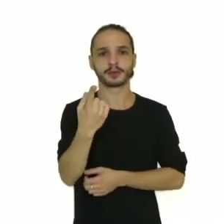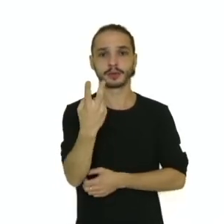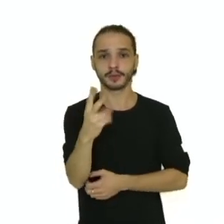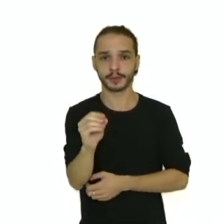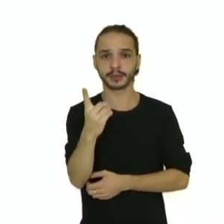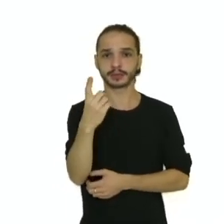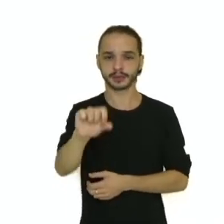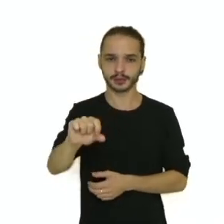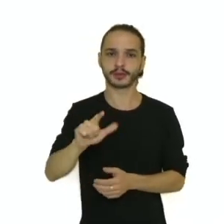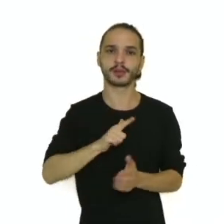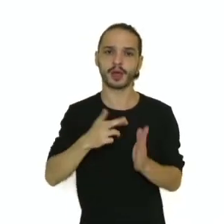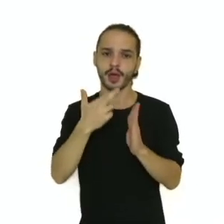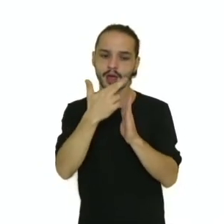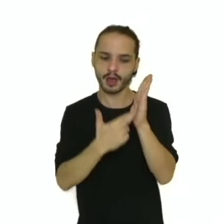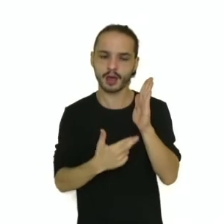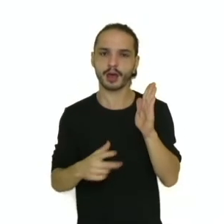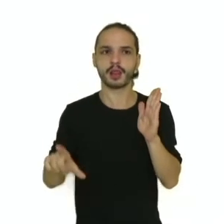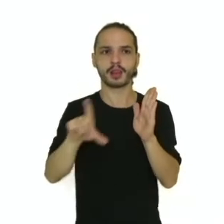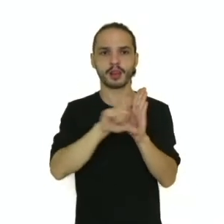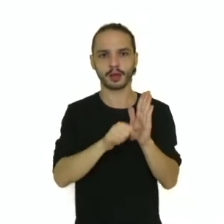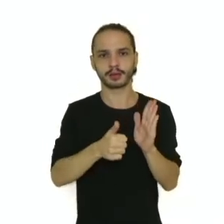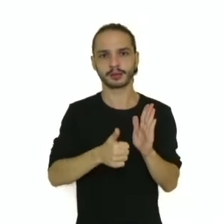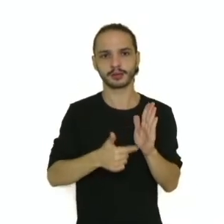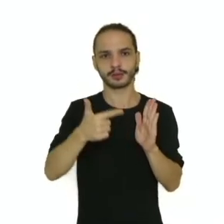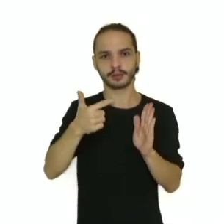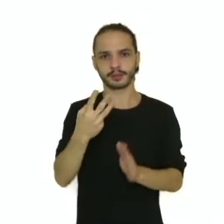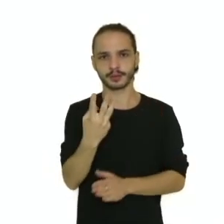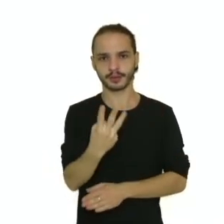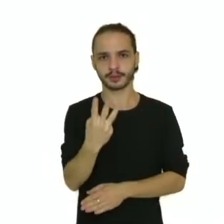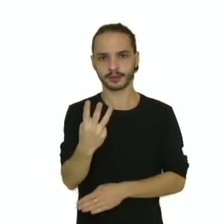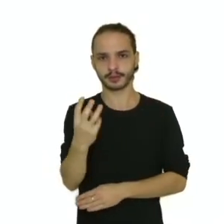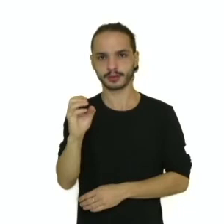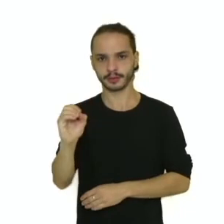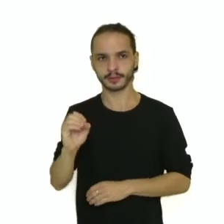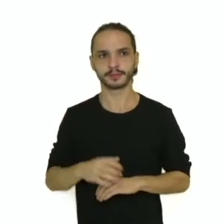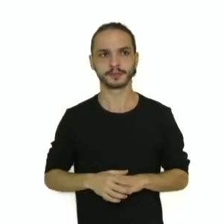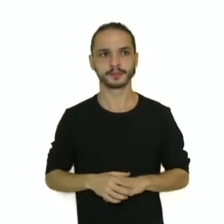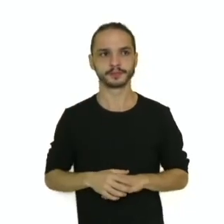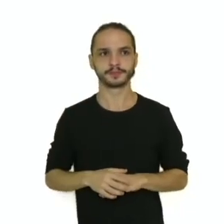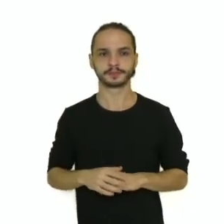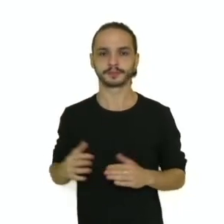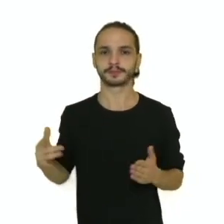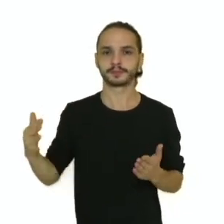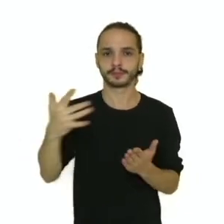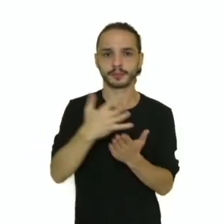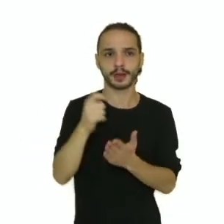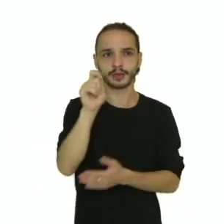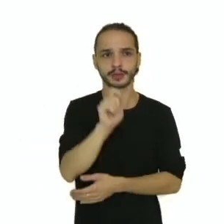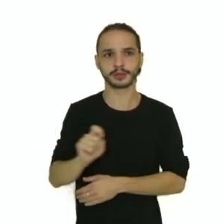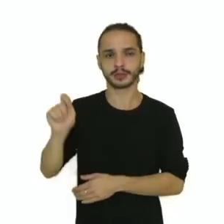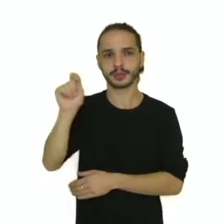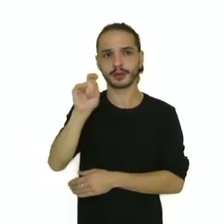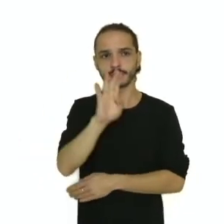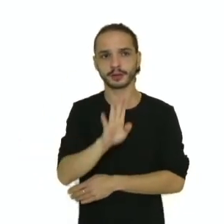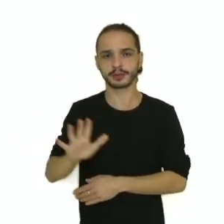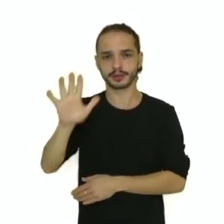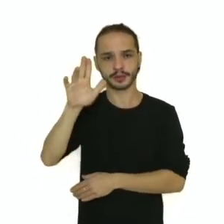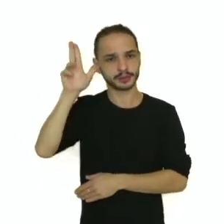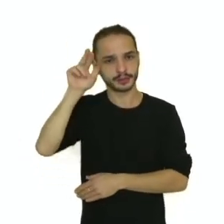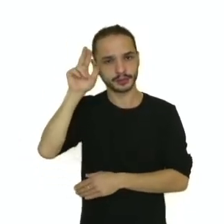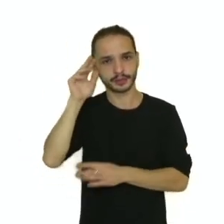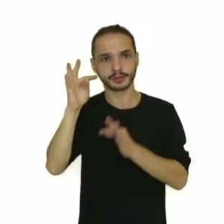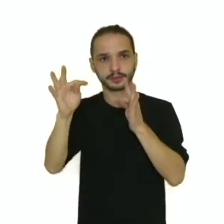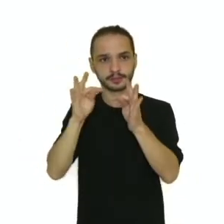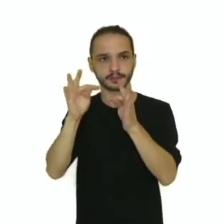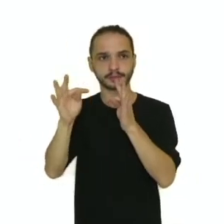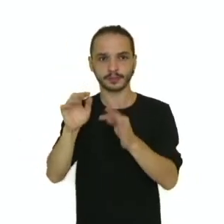Lei 13.830. Dados da Associação Nacional da Ecoterapia, ANDE, responsável pela metodologia